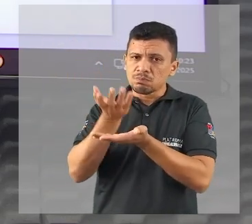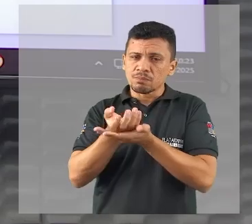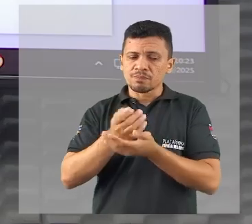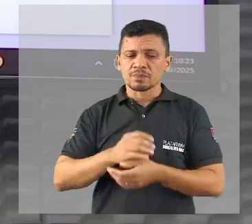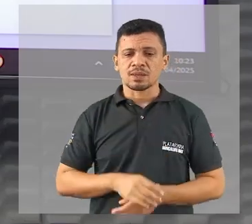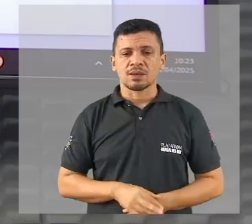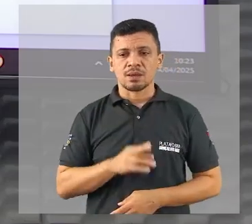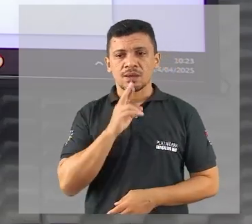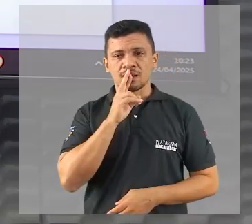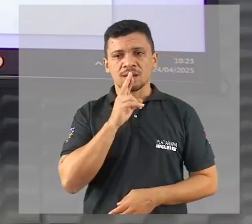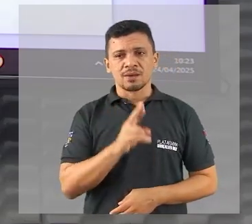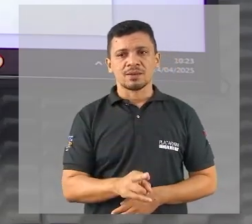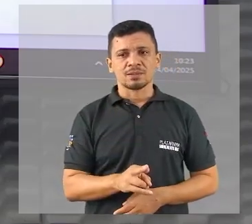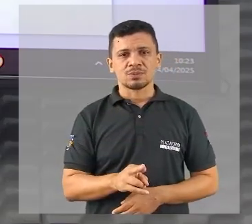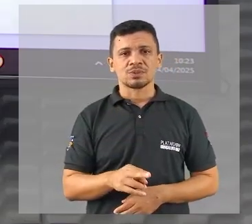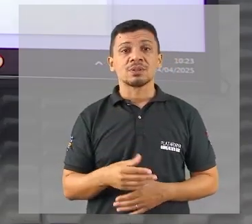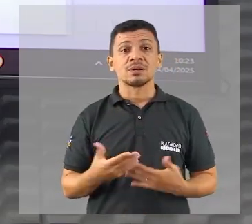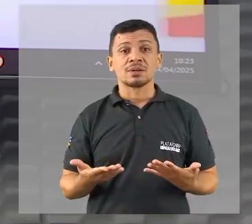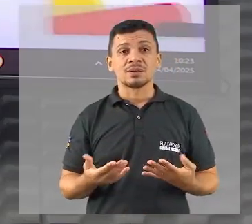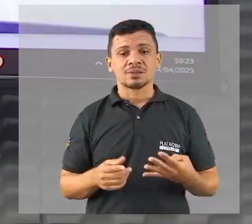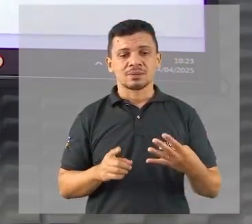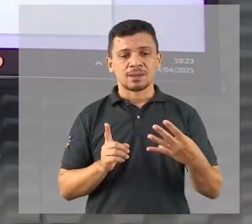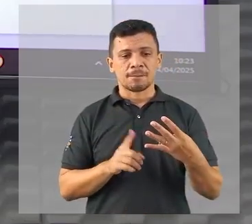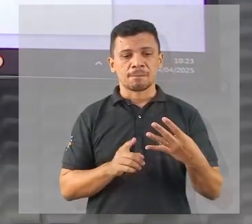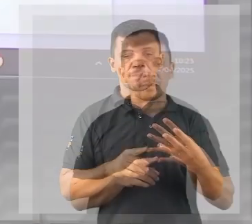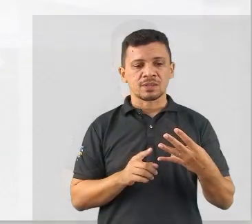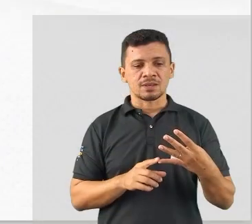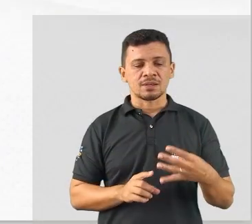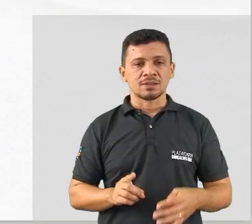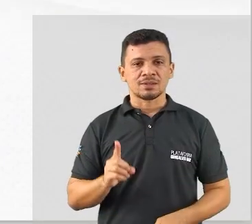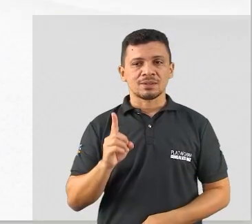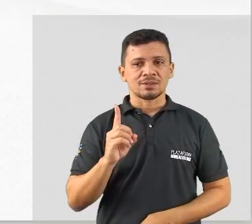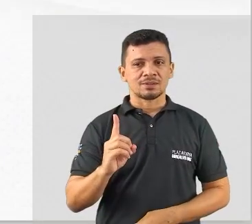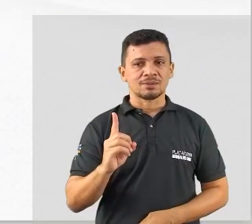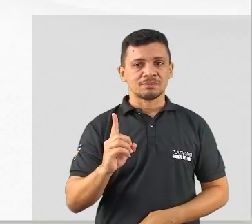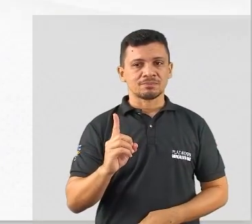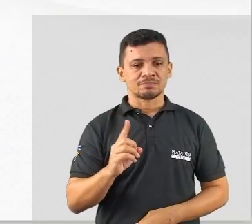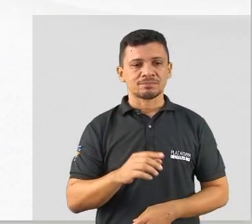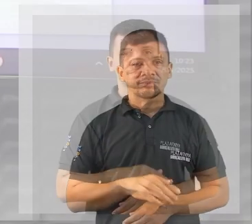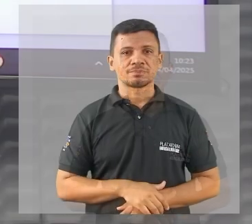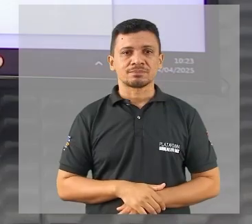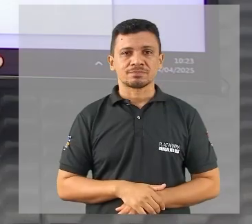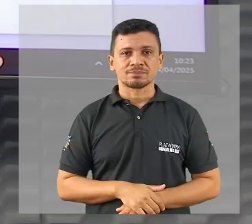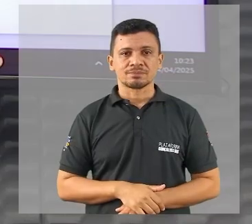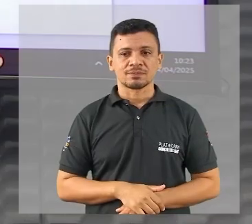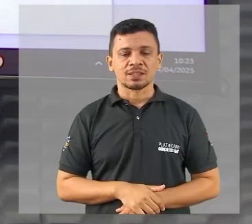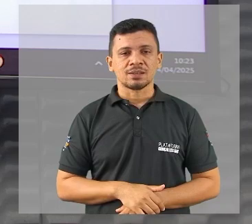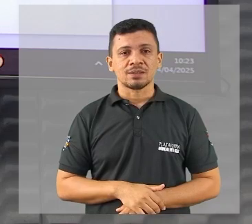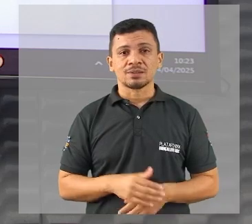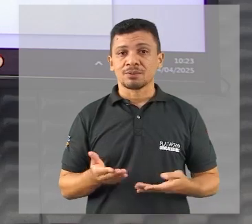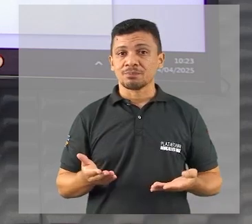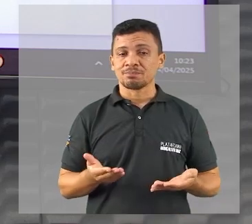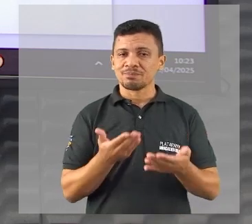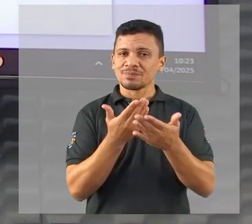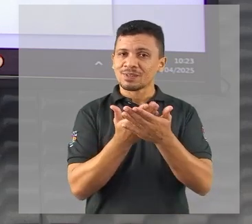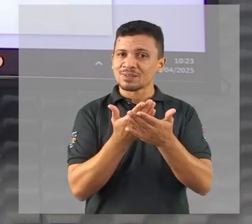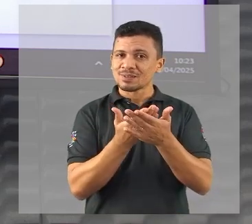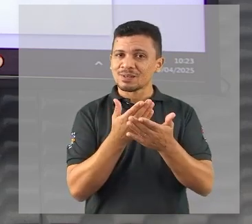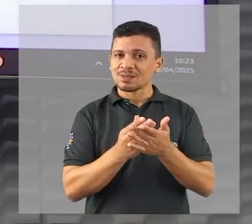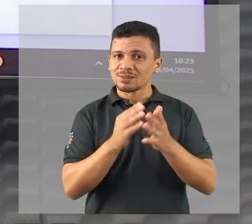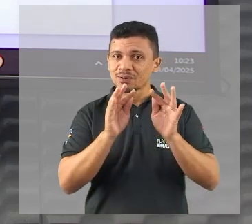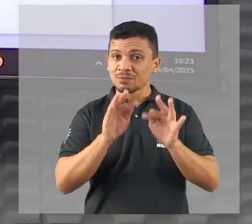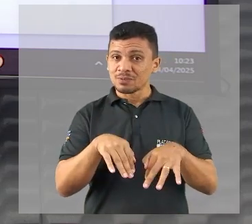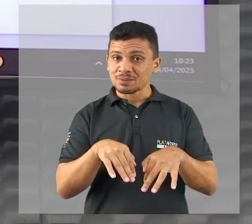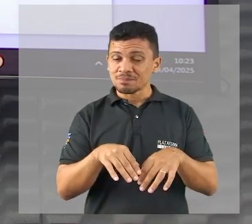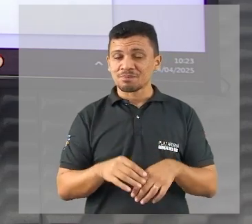Então, a resposta certa é a nossa letra D. Então, é isso, pessoal. Nós ficamos por aqui. Espero